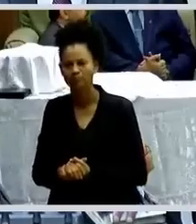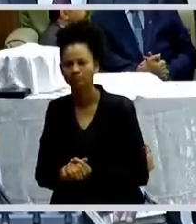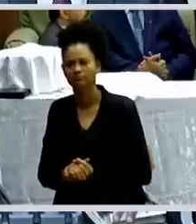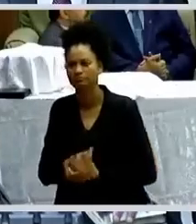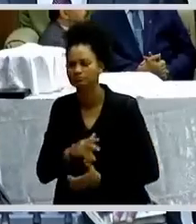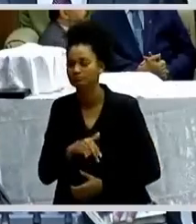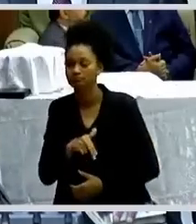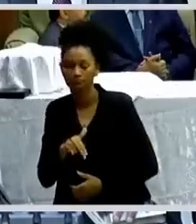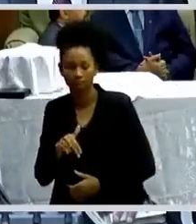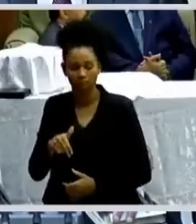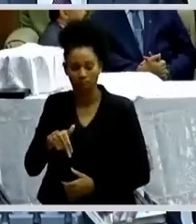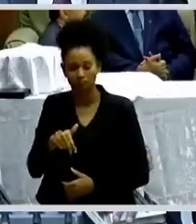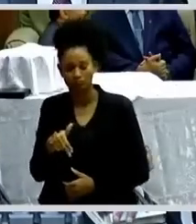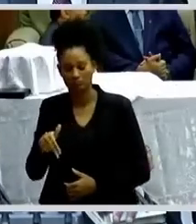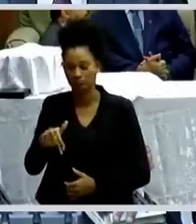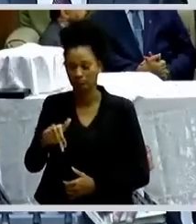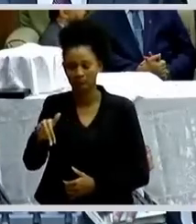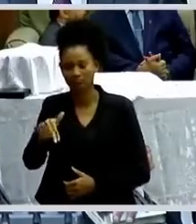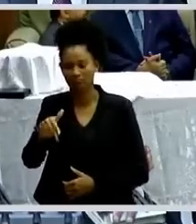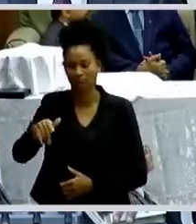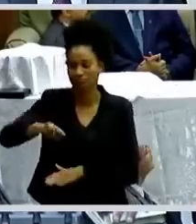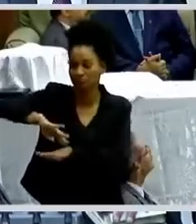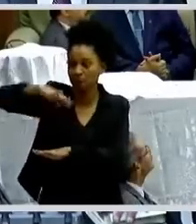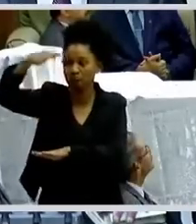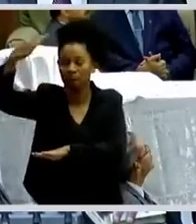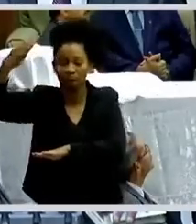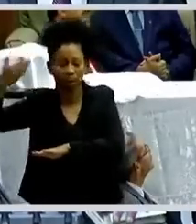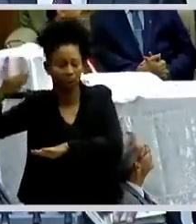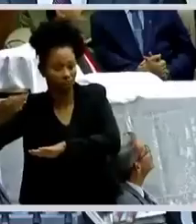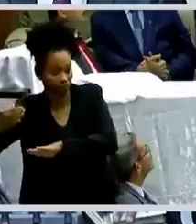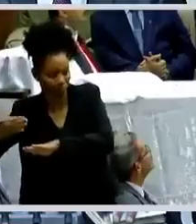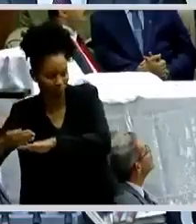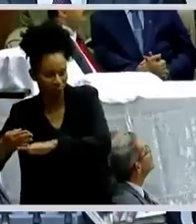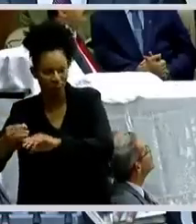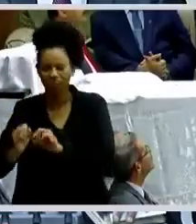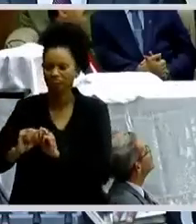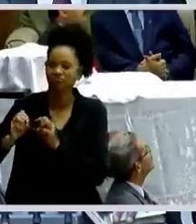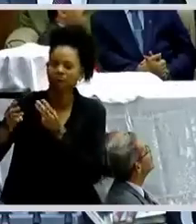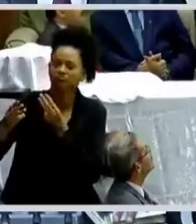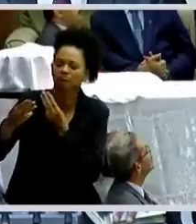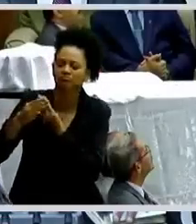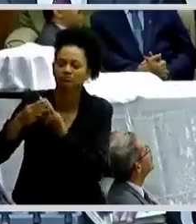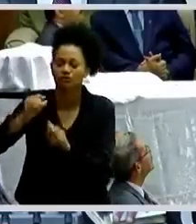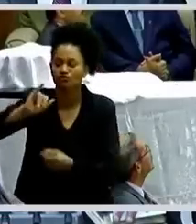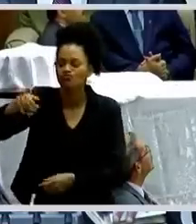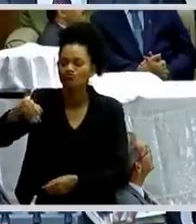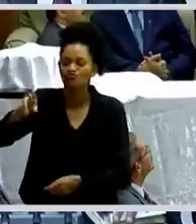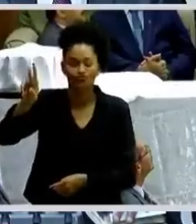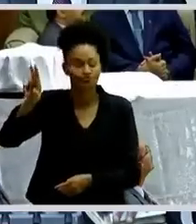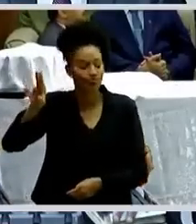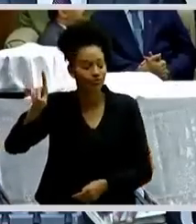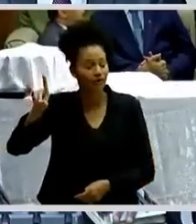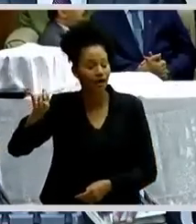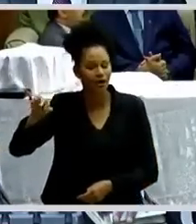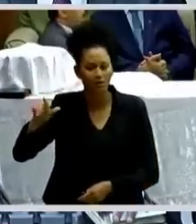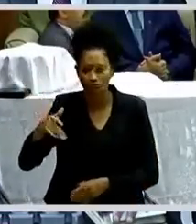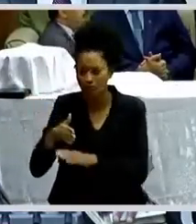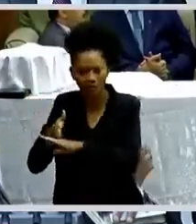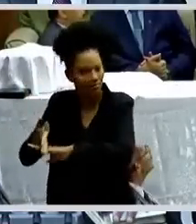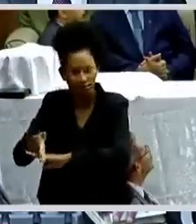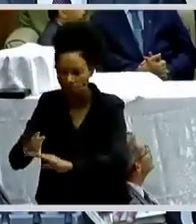E faz caminhada para as montanhas da Judéia. Quando chega nas montanhas da Judéia, nem entra na casa de